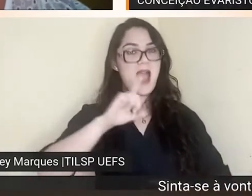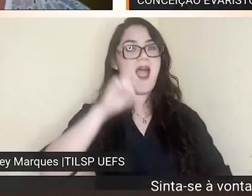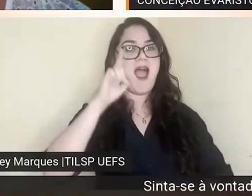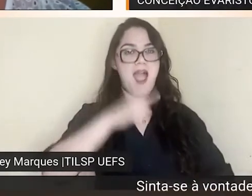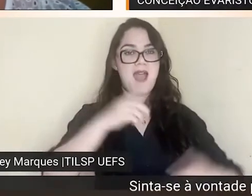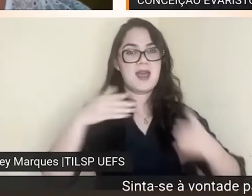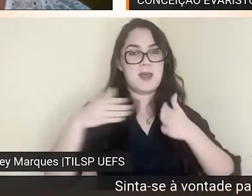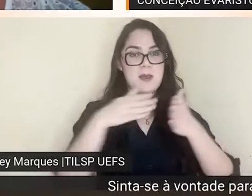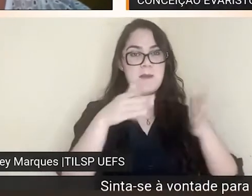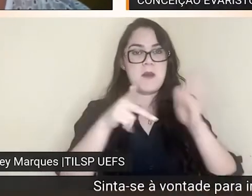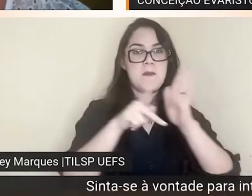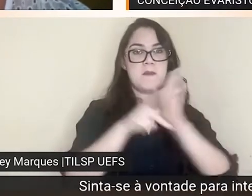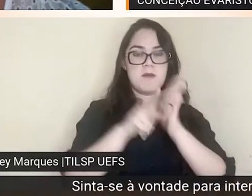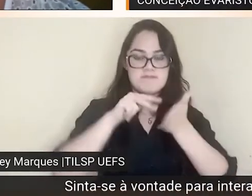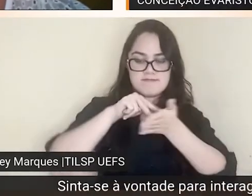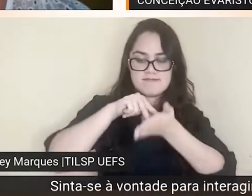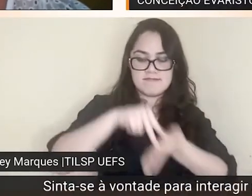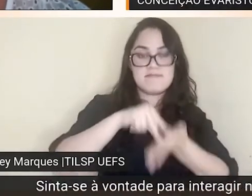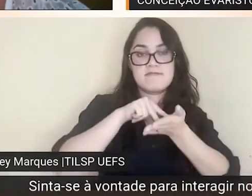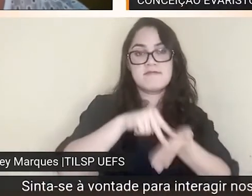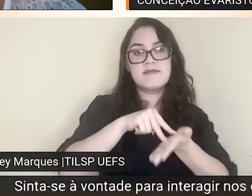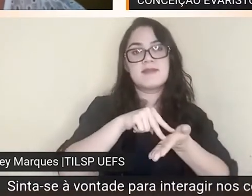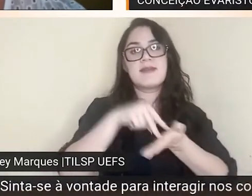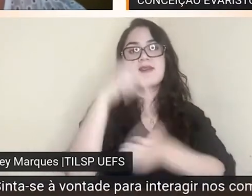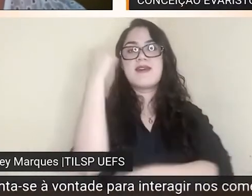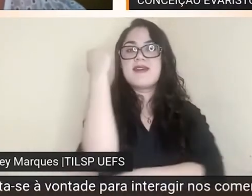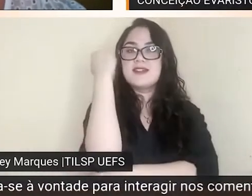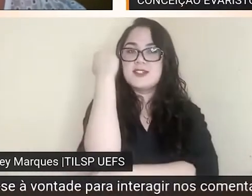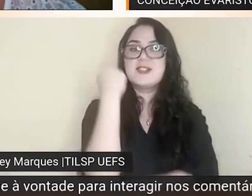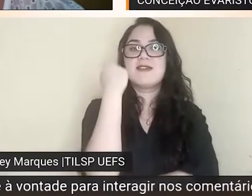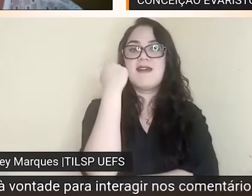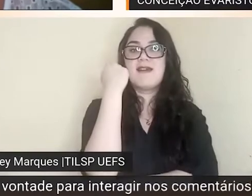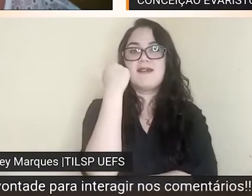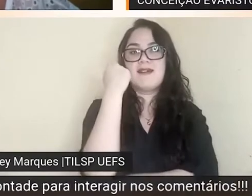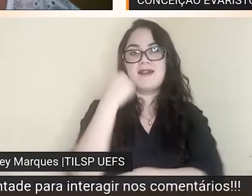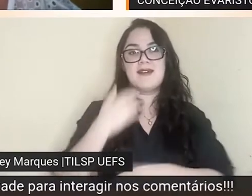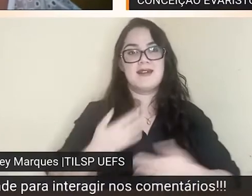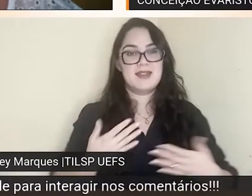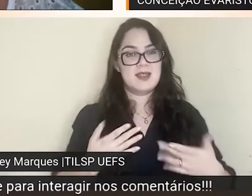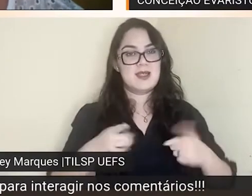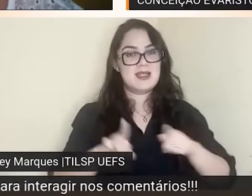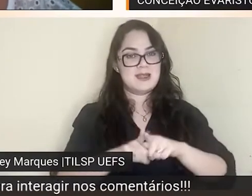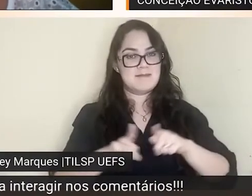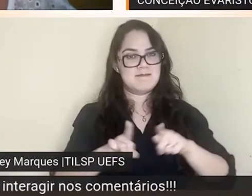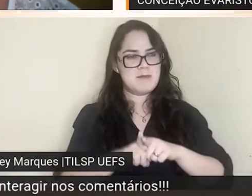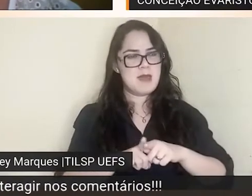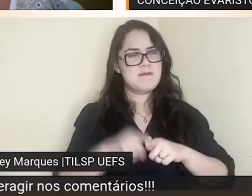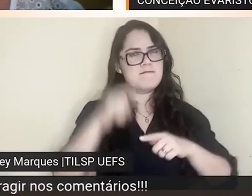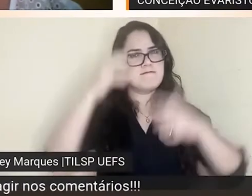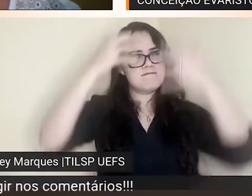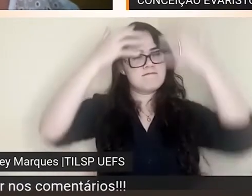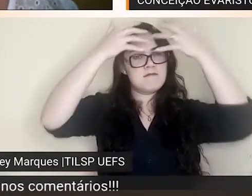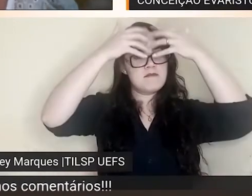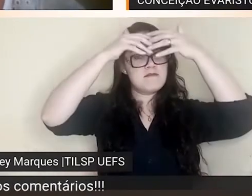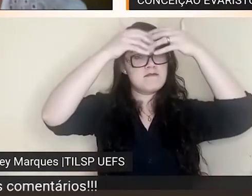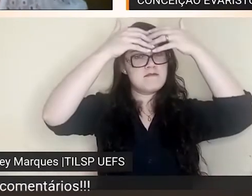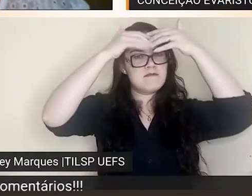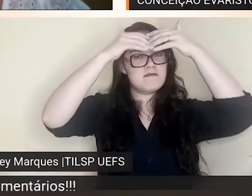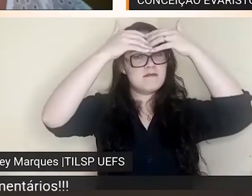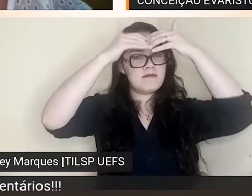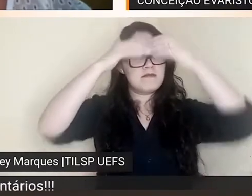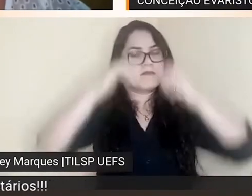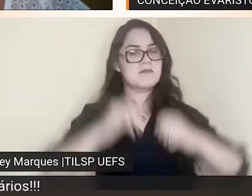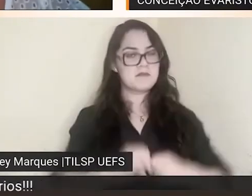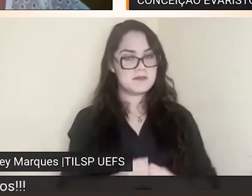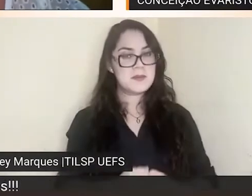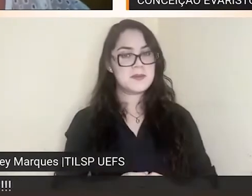caminho de afirmação, é um caminho de indagação, é um caminho